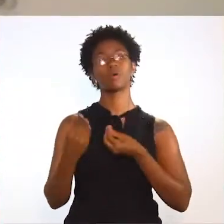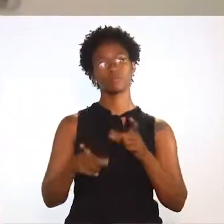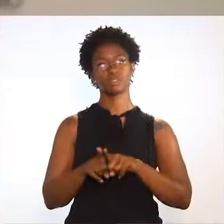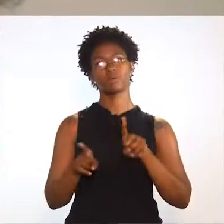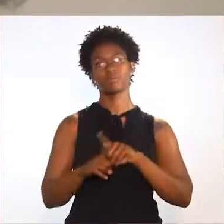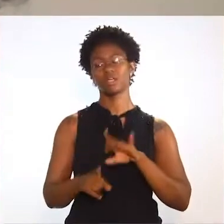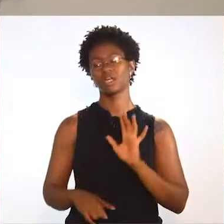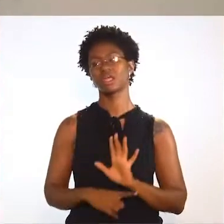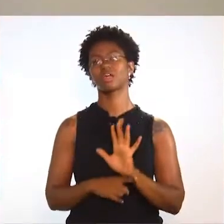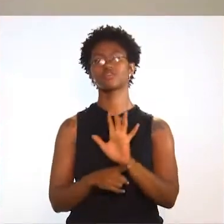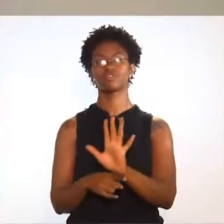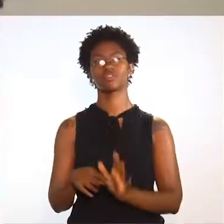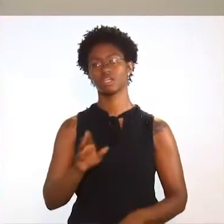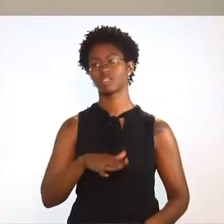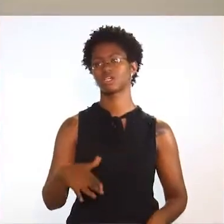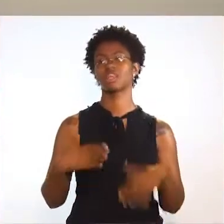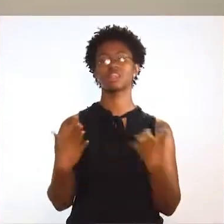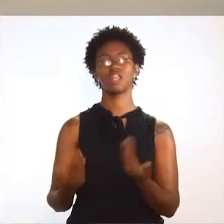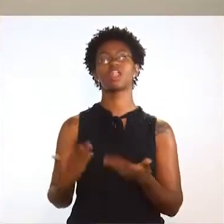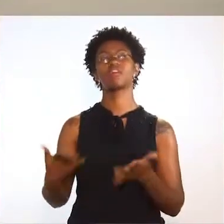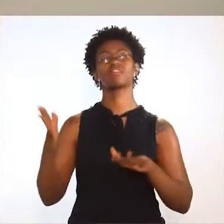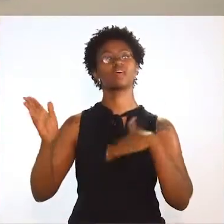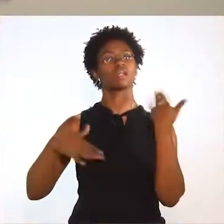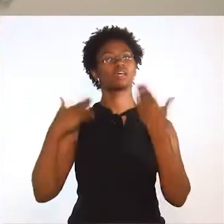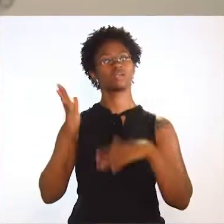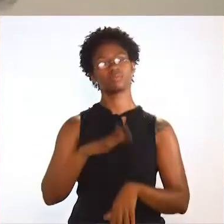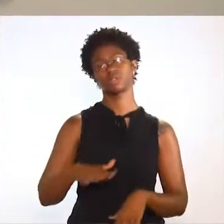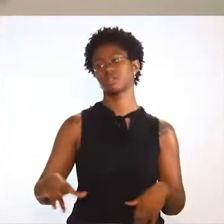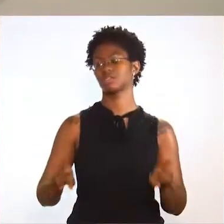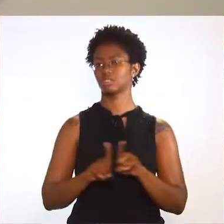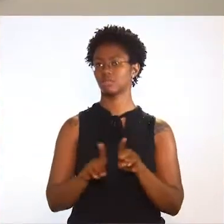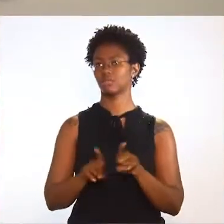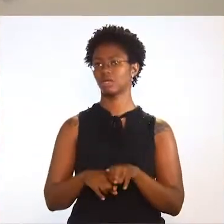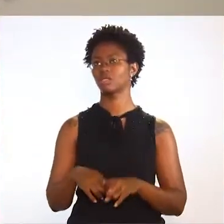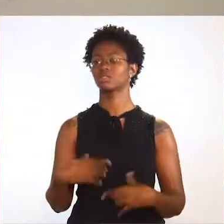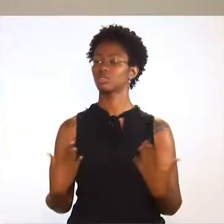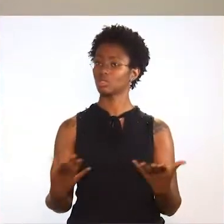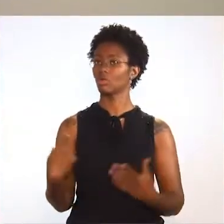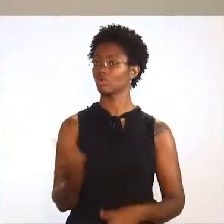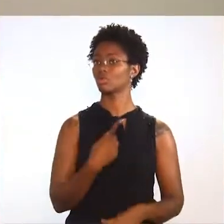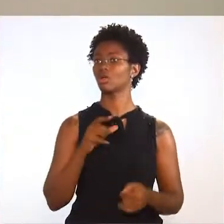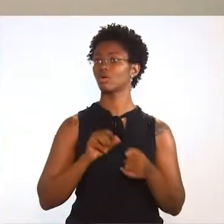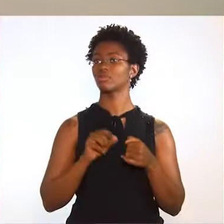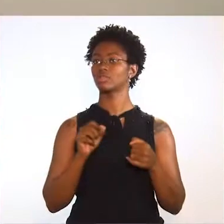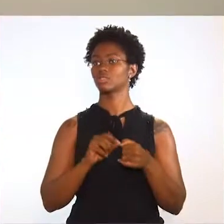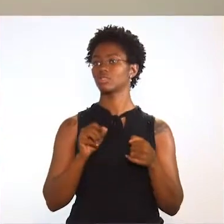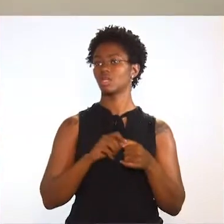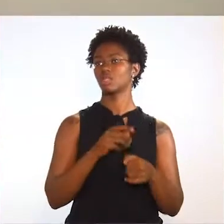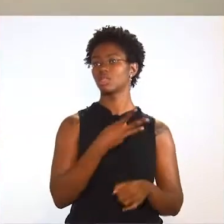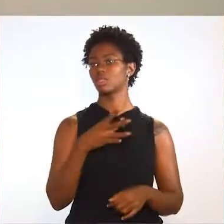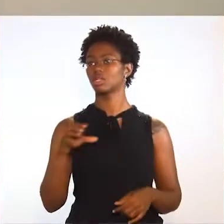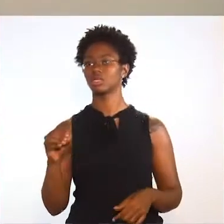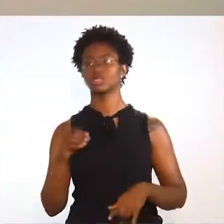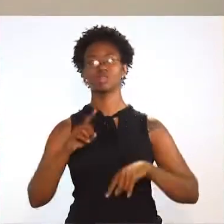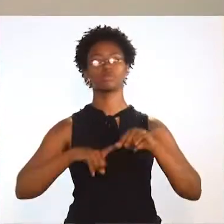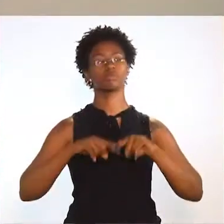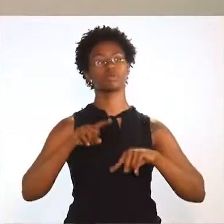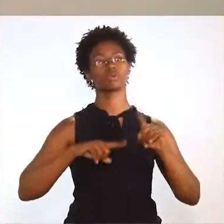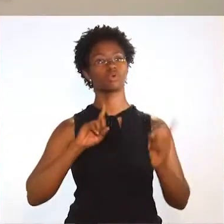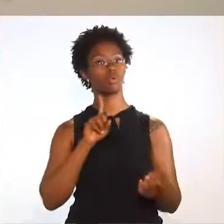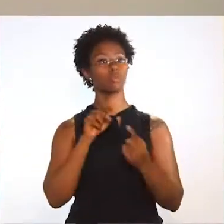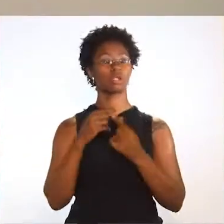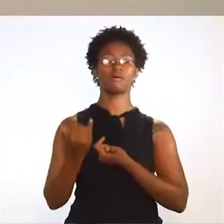a sua criança, né? Com aquela leveza que as crianças têm, aquela alegria. Então, a gente fez presentes e produtos